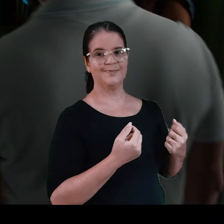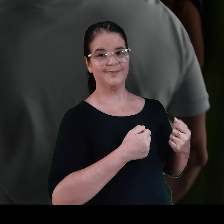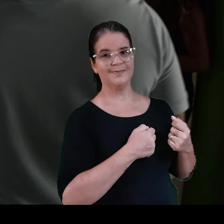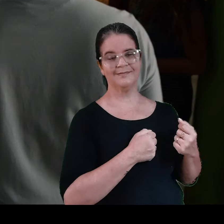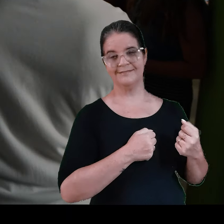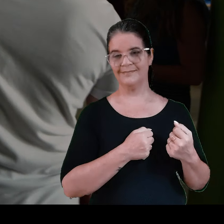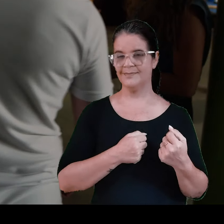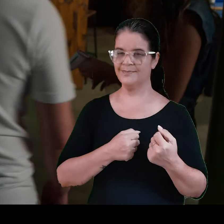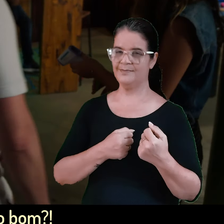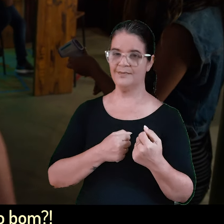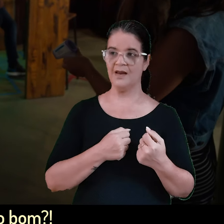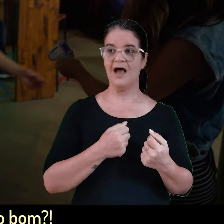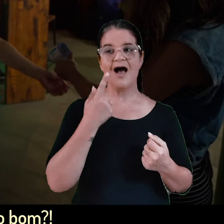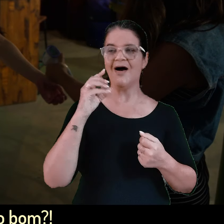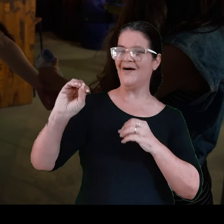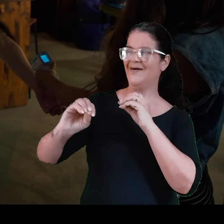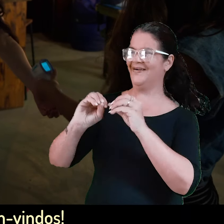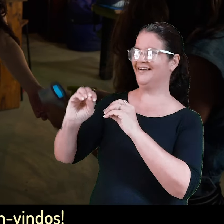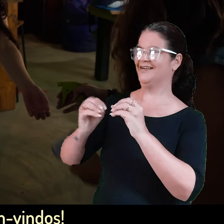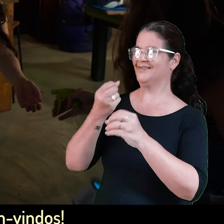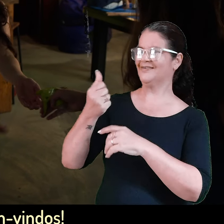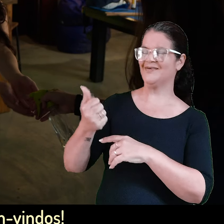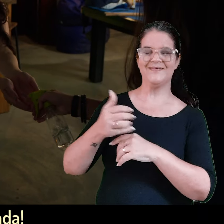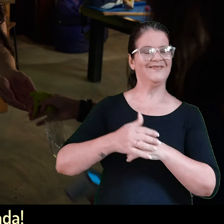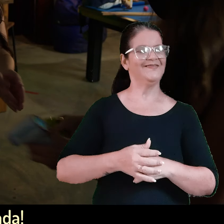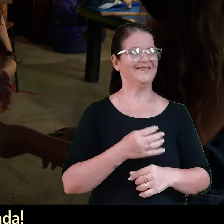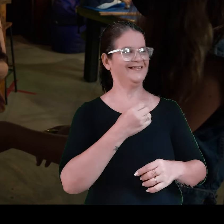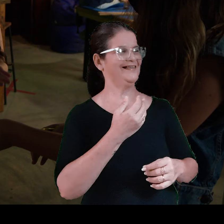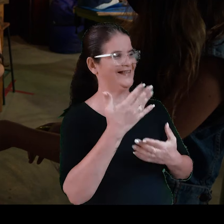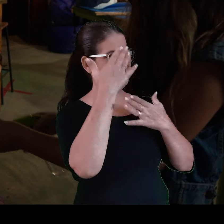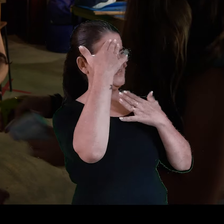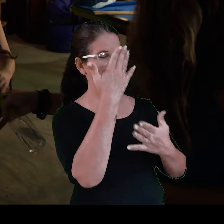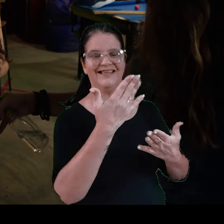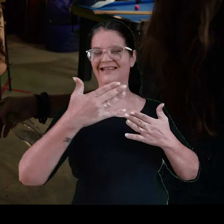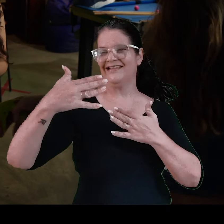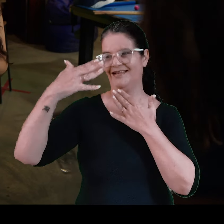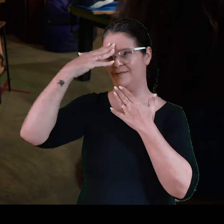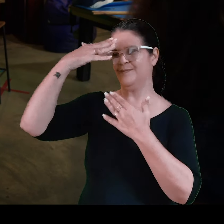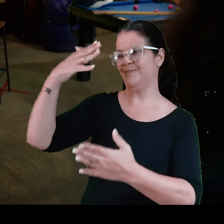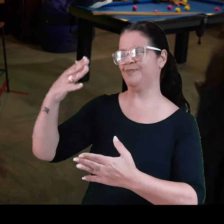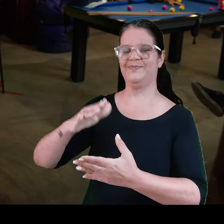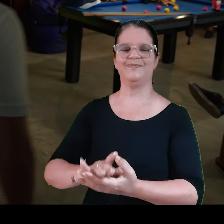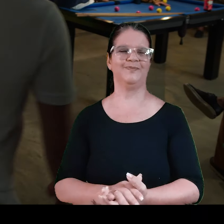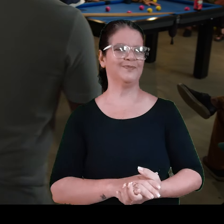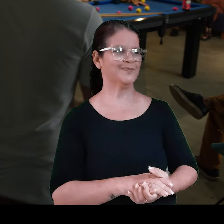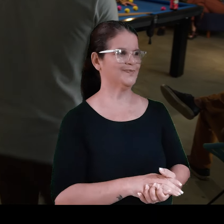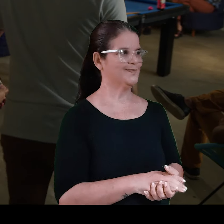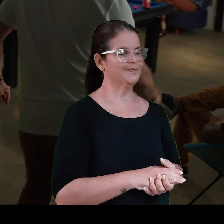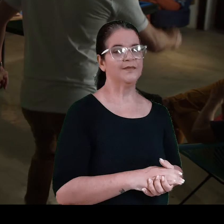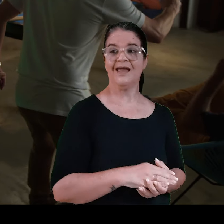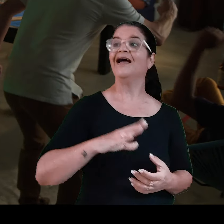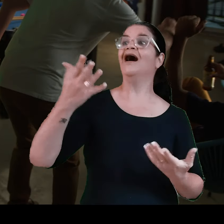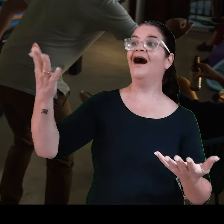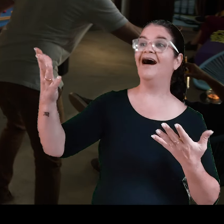Na entrada da agência... Opa, tudo bom? Você também? Obrigada. A recepcionista à média temperatura espirra álcool nas mãos do